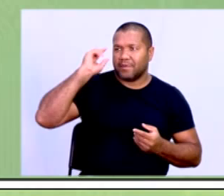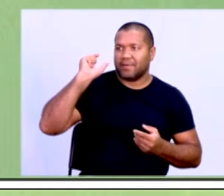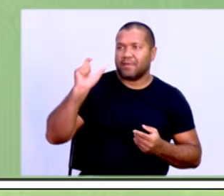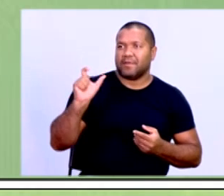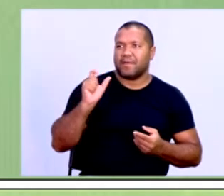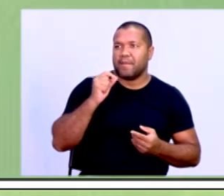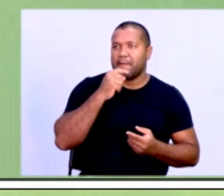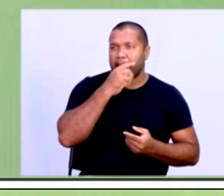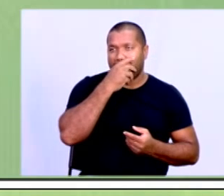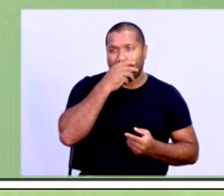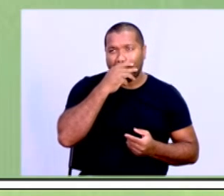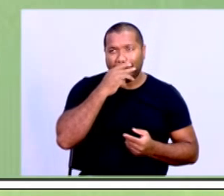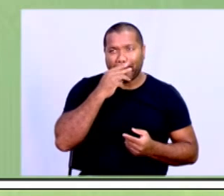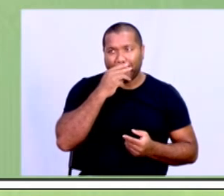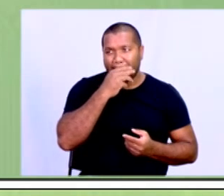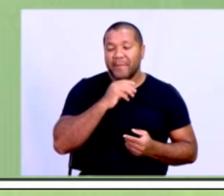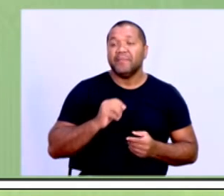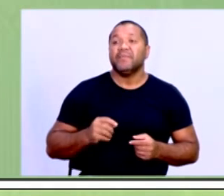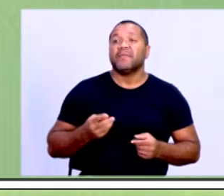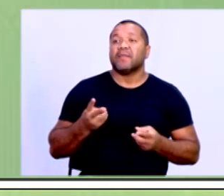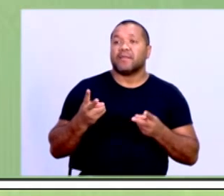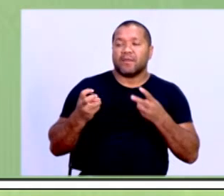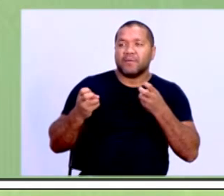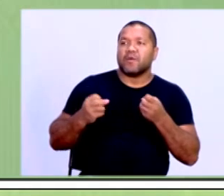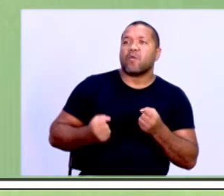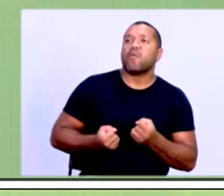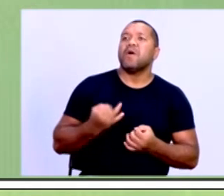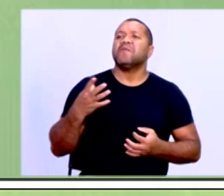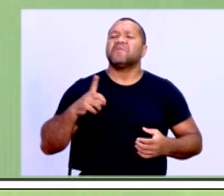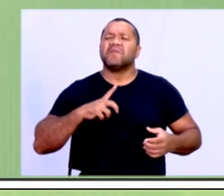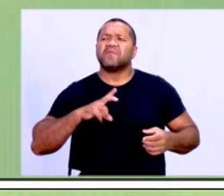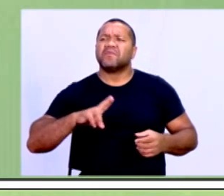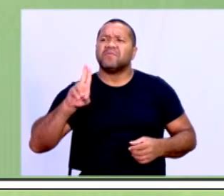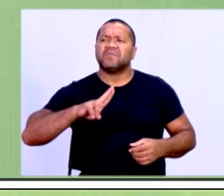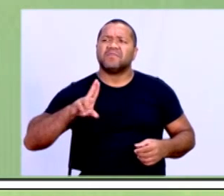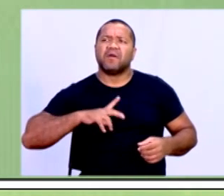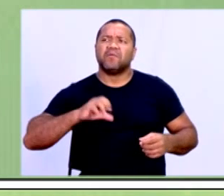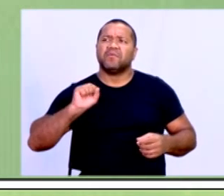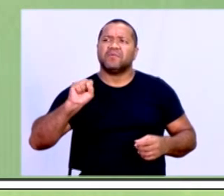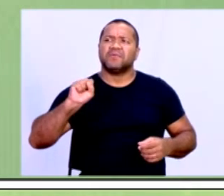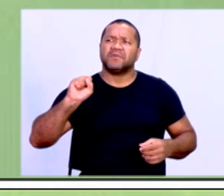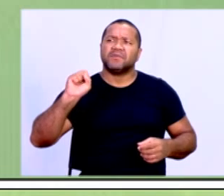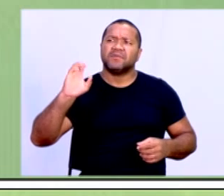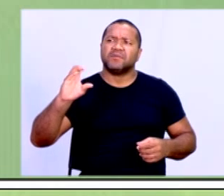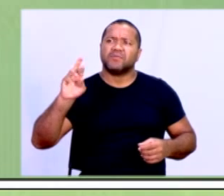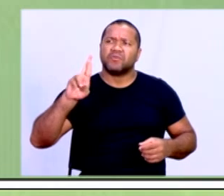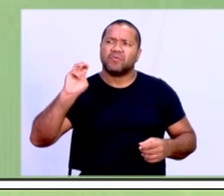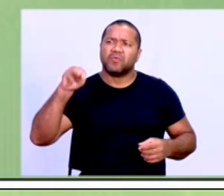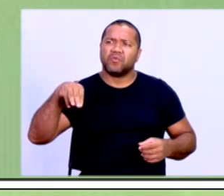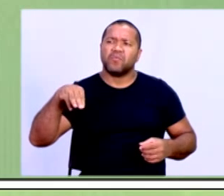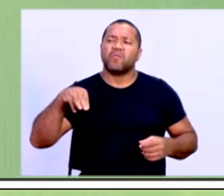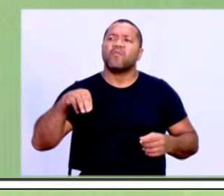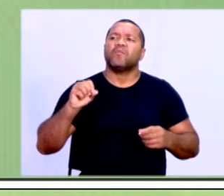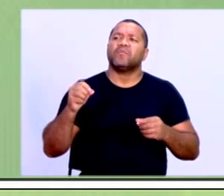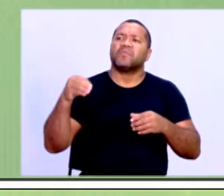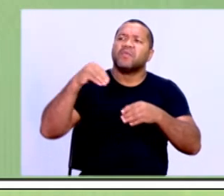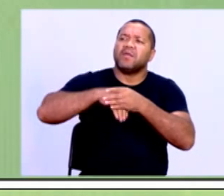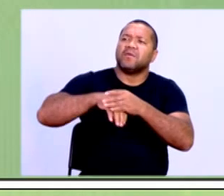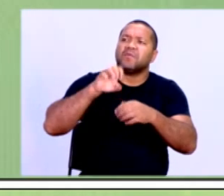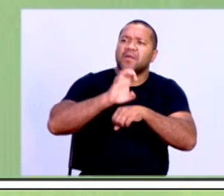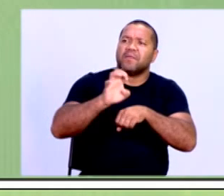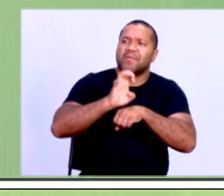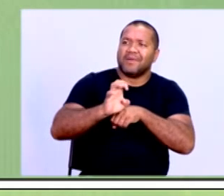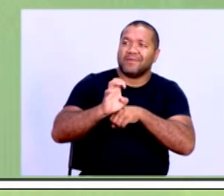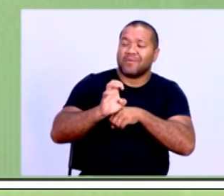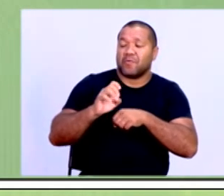é o Scrum. Então, quando eu tenho que utilizar o Scrum na minha empresa? Quando a sua empresa tiver um cenário